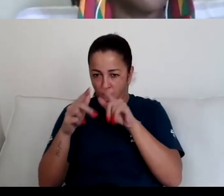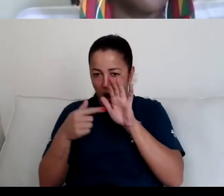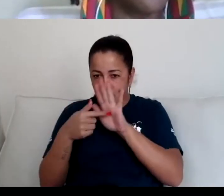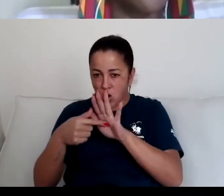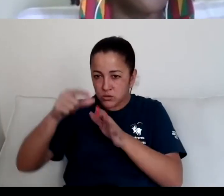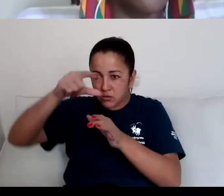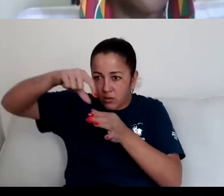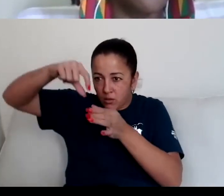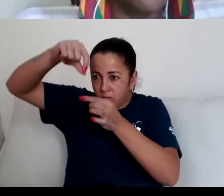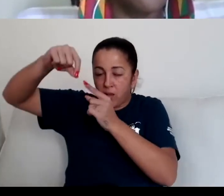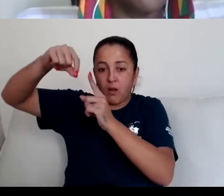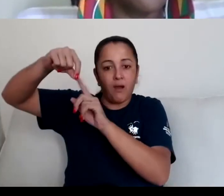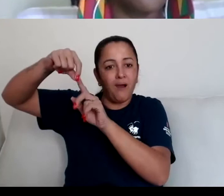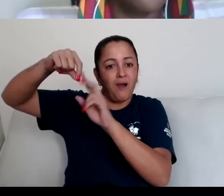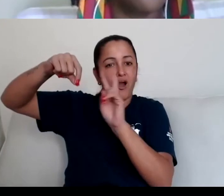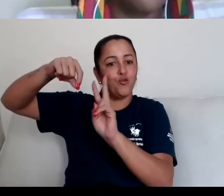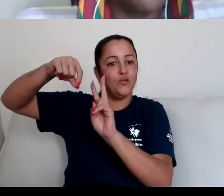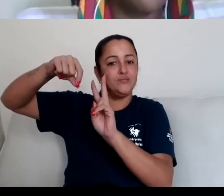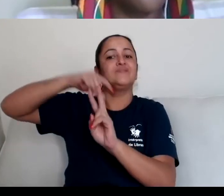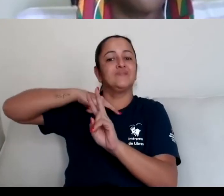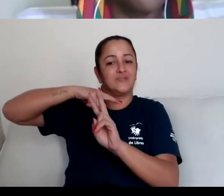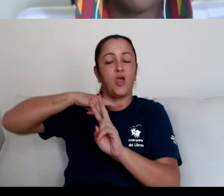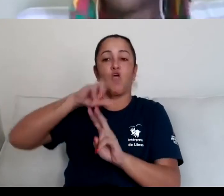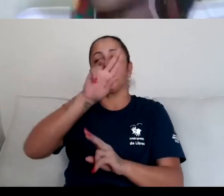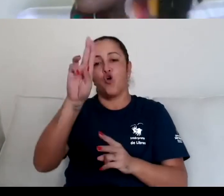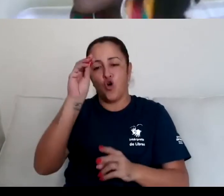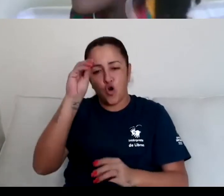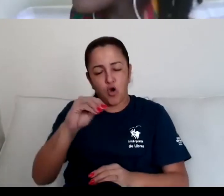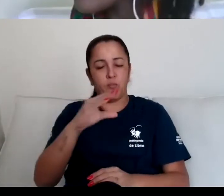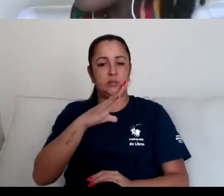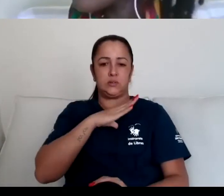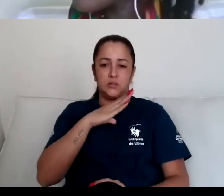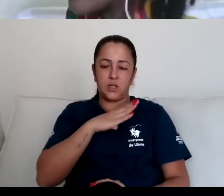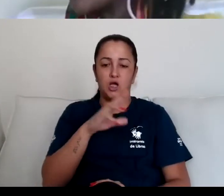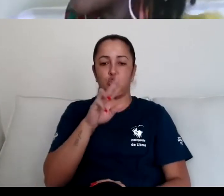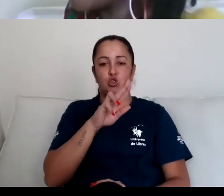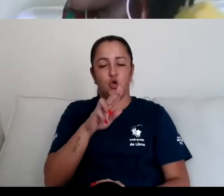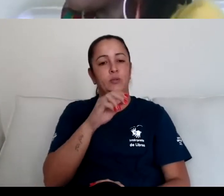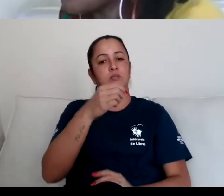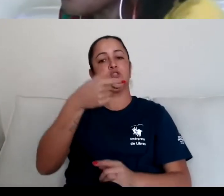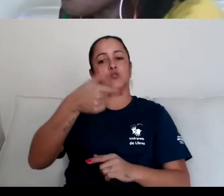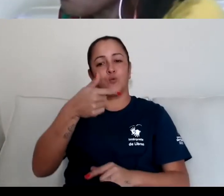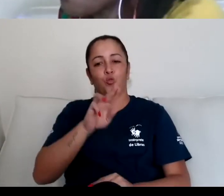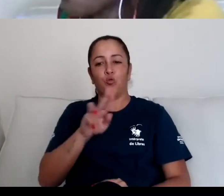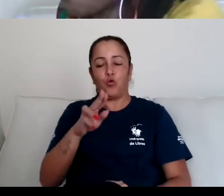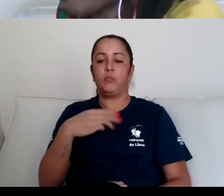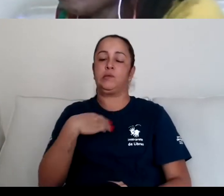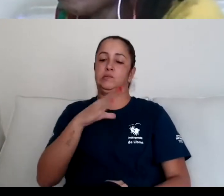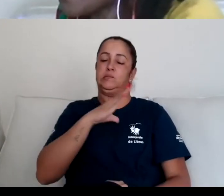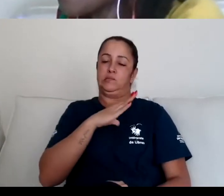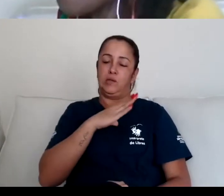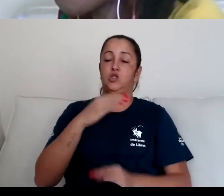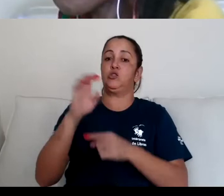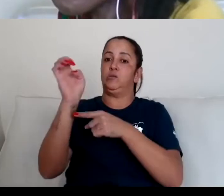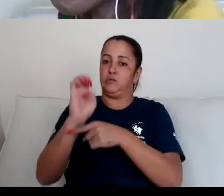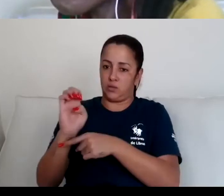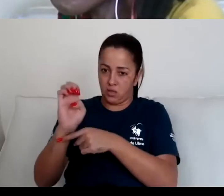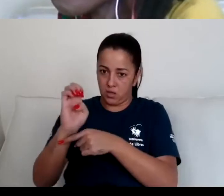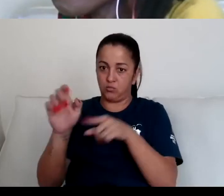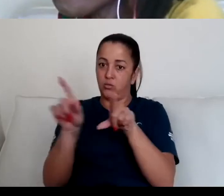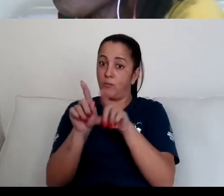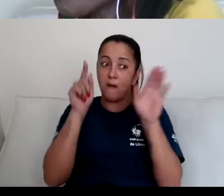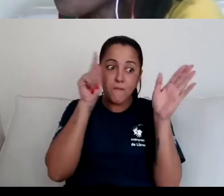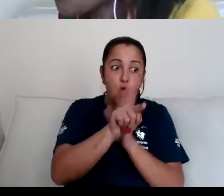nome, sobrenome, cidade, estado e a quem ela se dirige. Comentários gerais